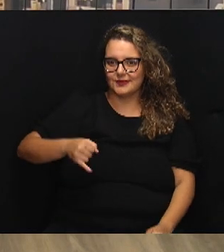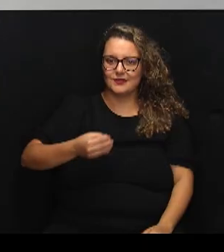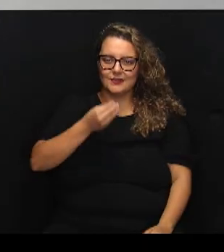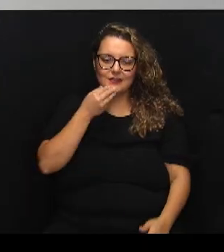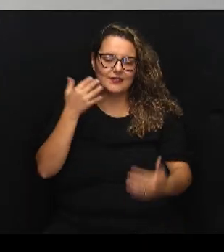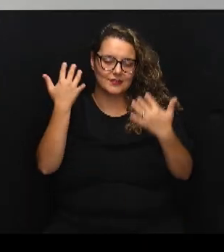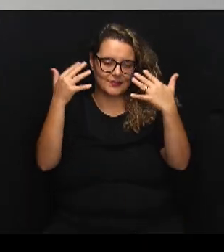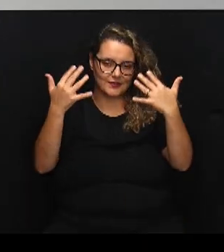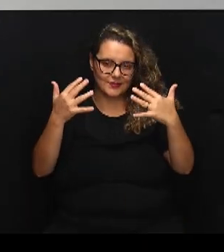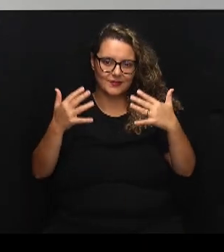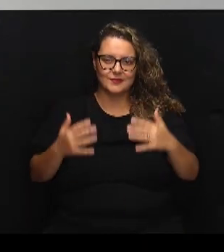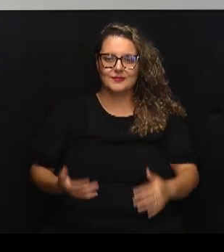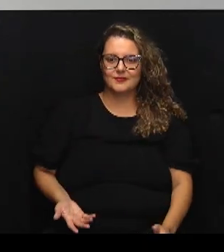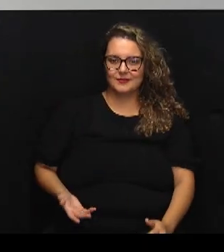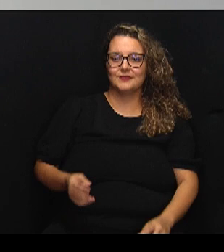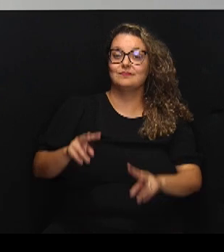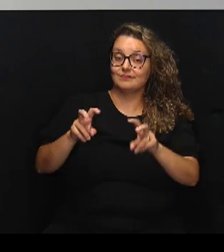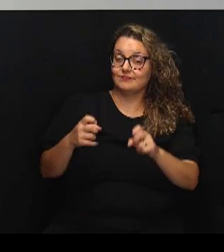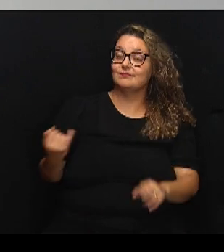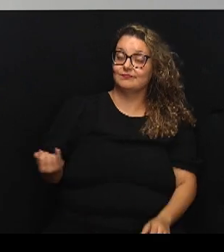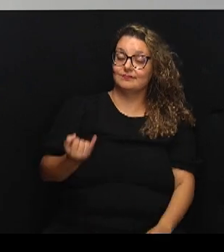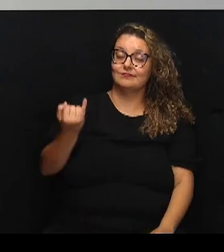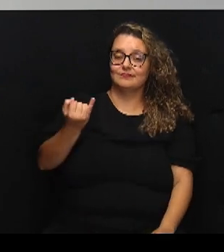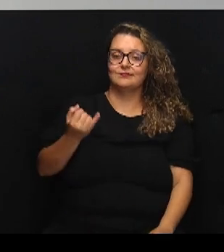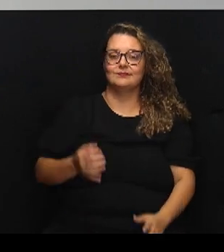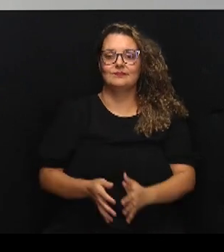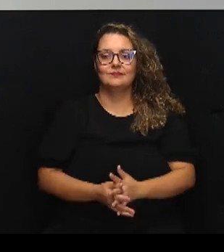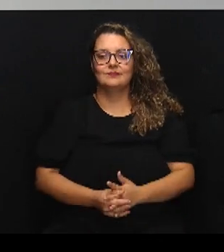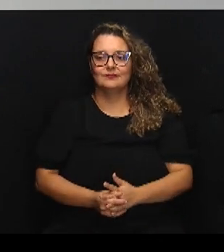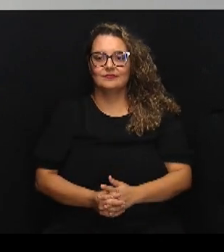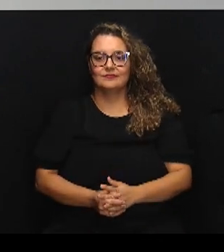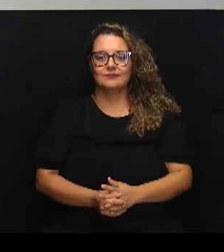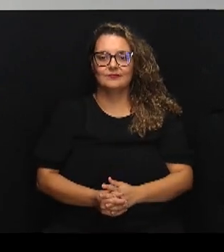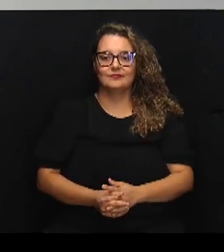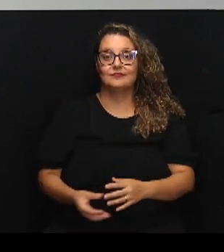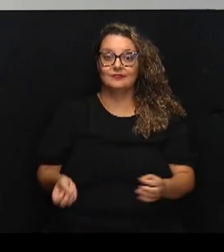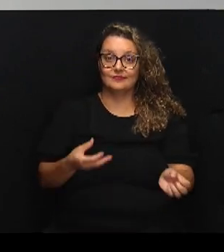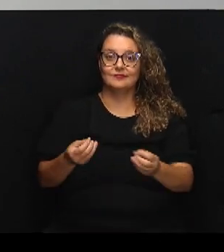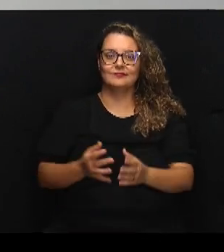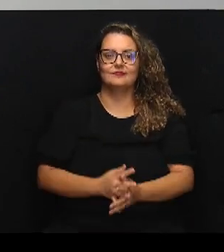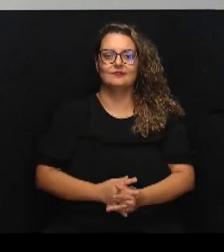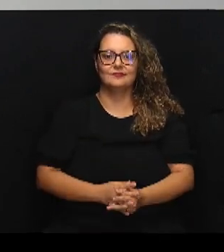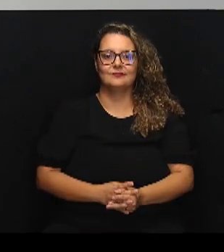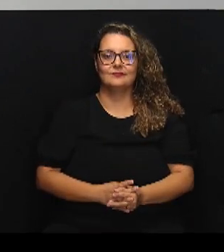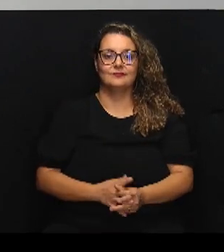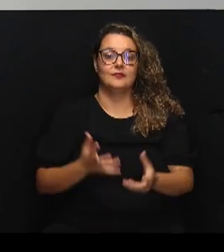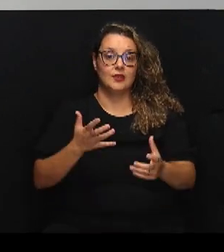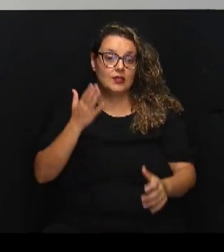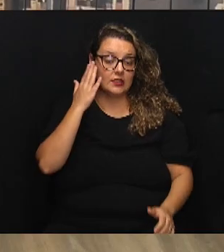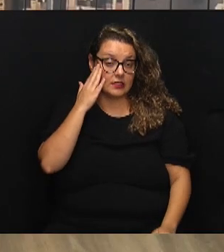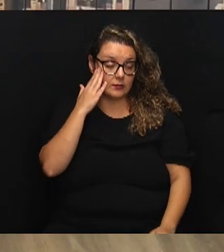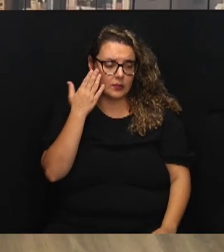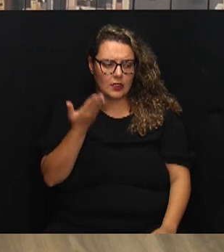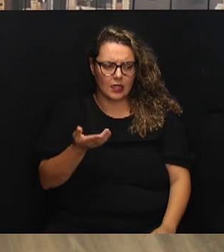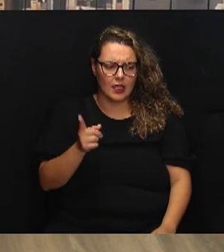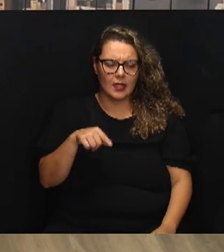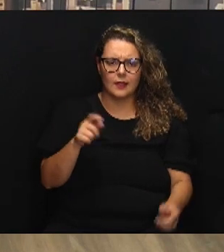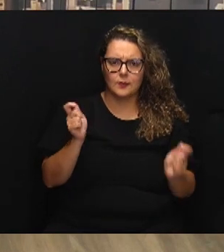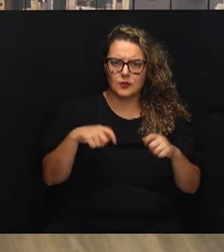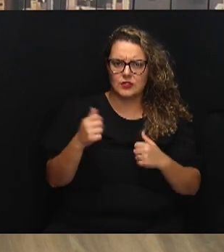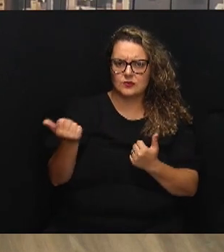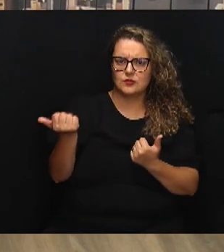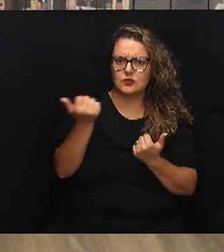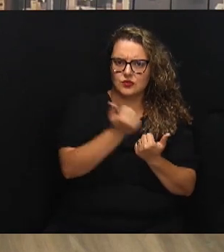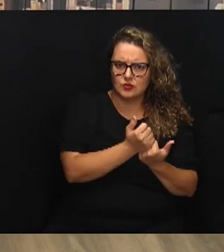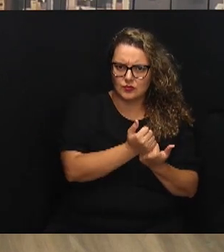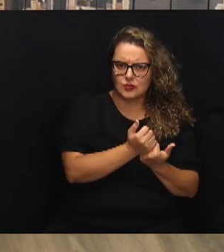Eu que agradeço pela oportunidade e parabenizo por pautarem um assunto tão relevante, tão contemporâneo assim. E eu queria saber de você